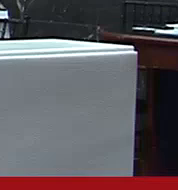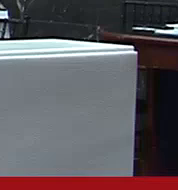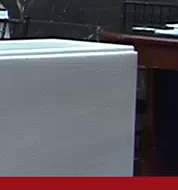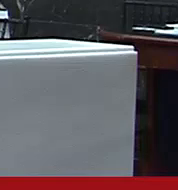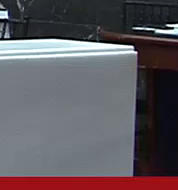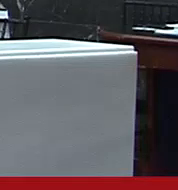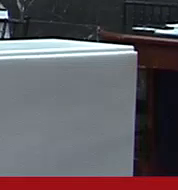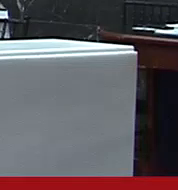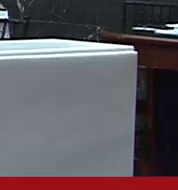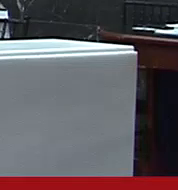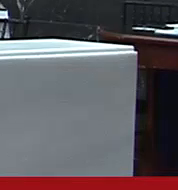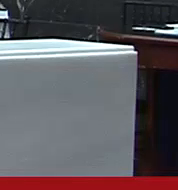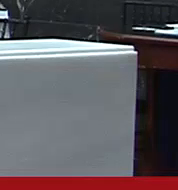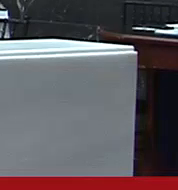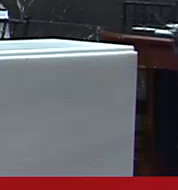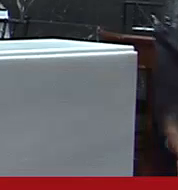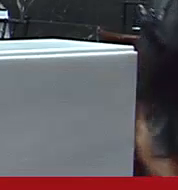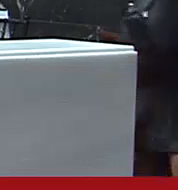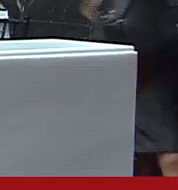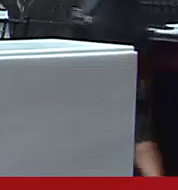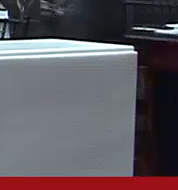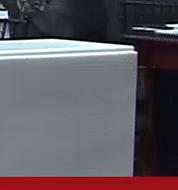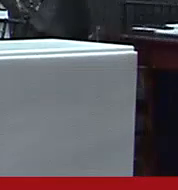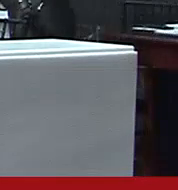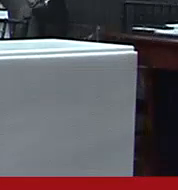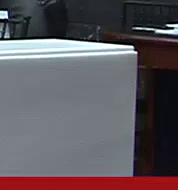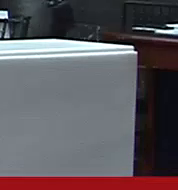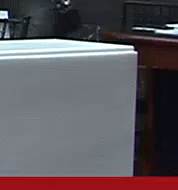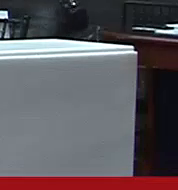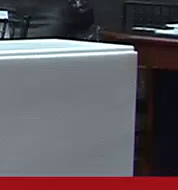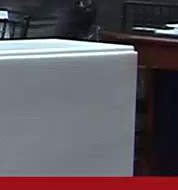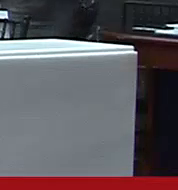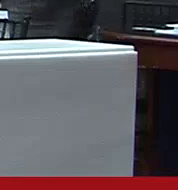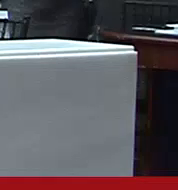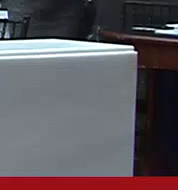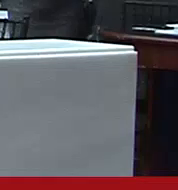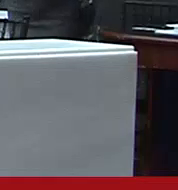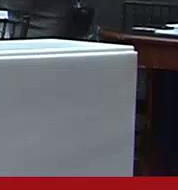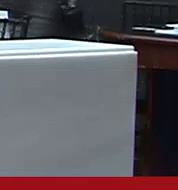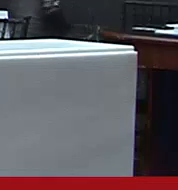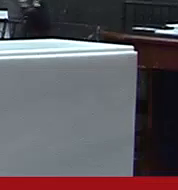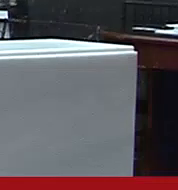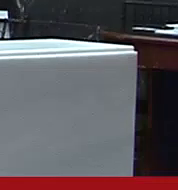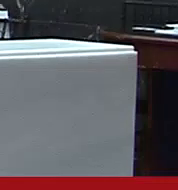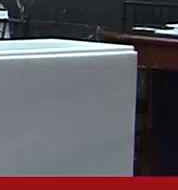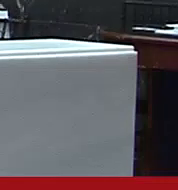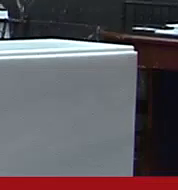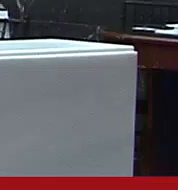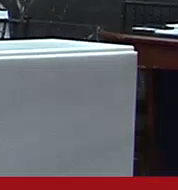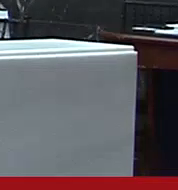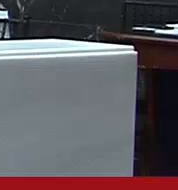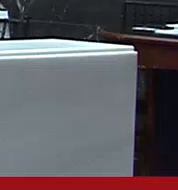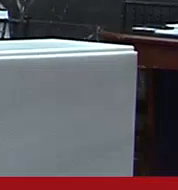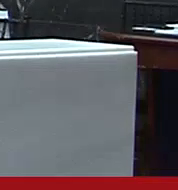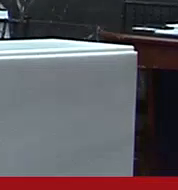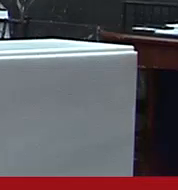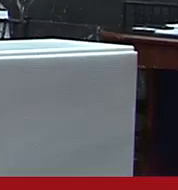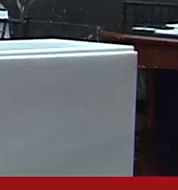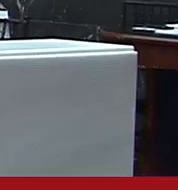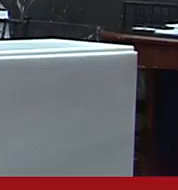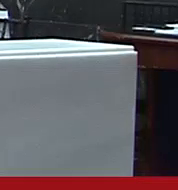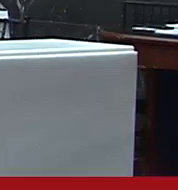Que vai celebrar os 200 anos de criação do Legislativo brasileiro. E nós vamos, então, acompanhar os trabalhos.